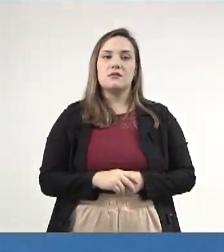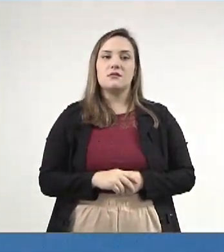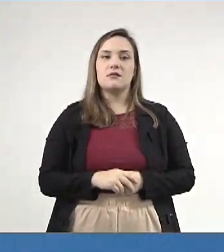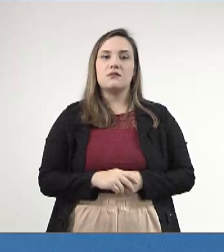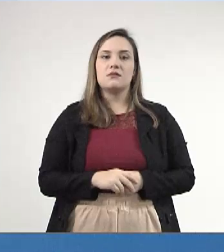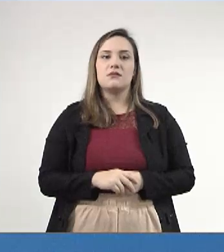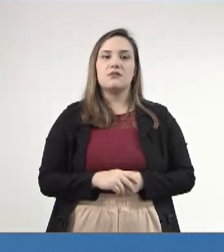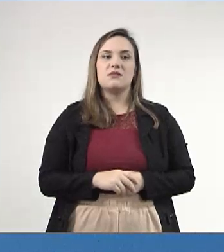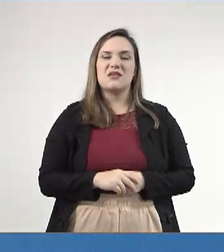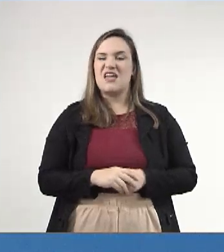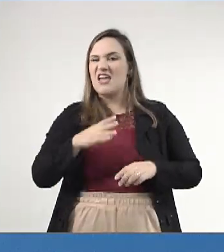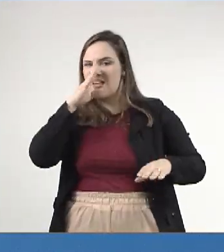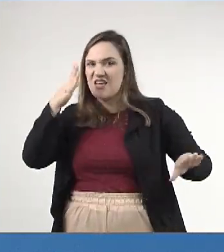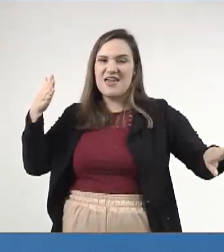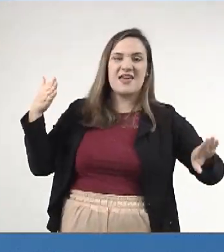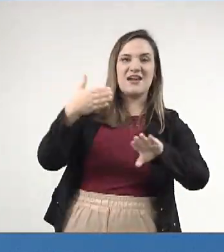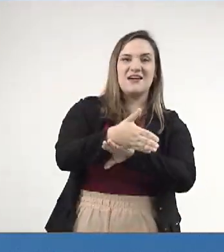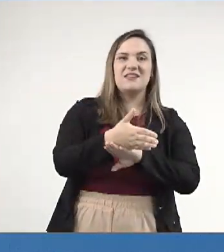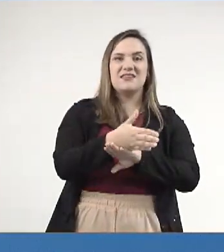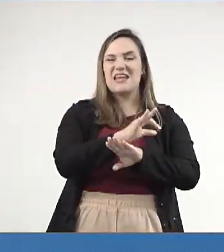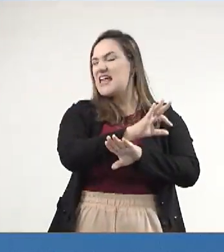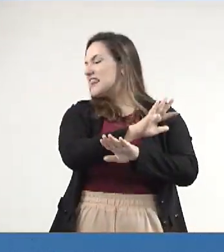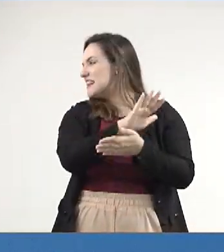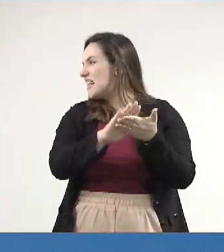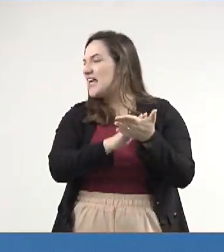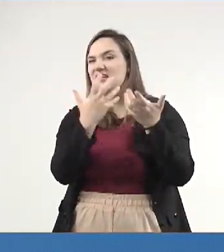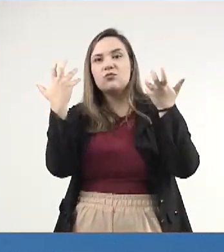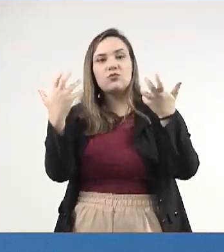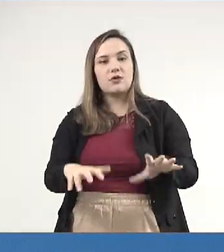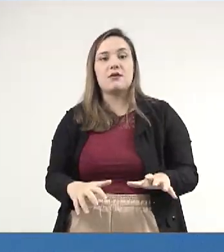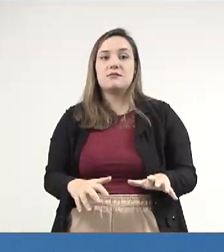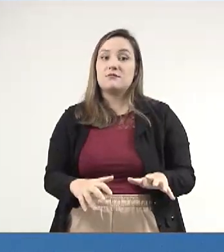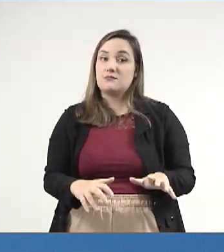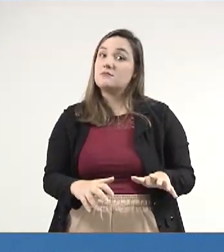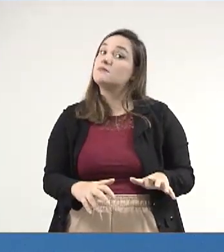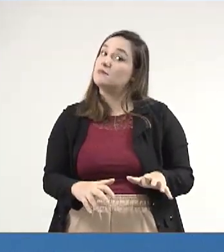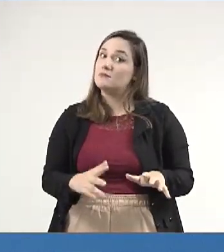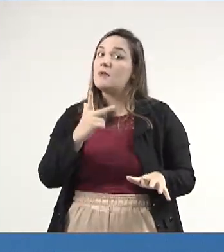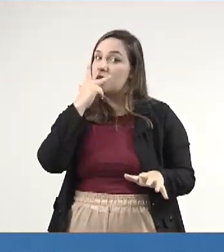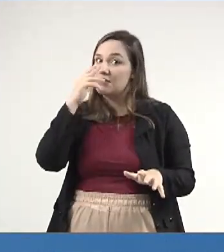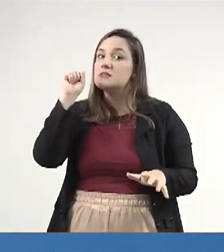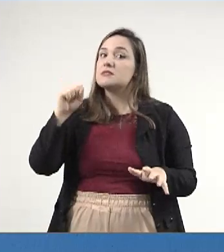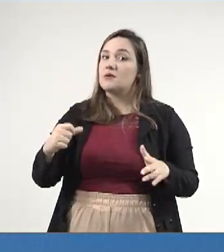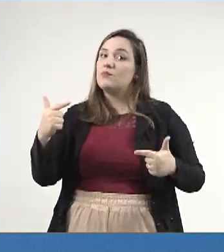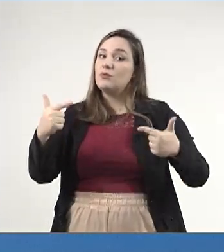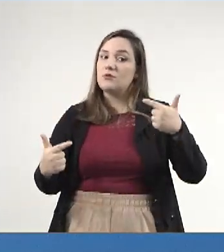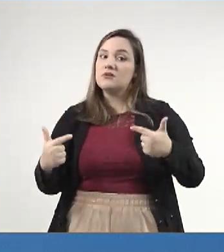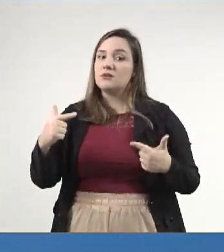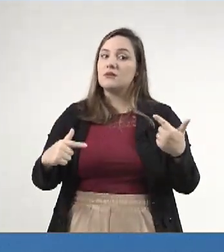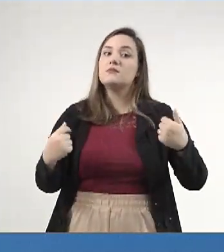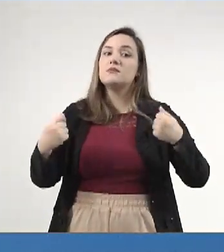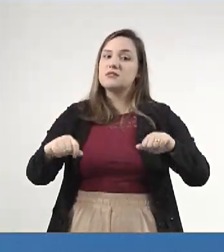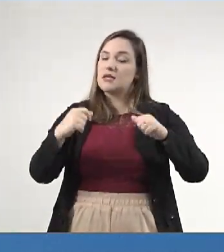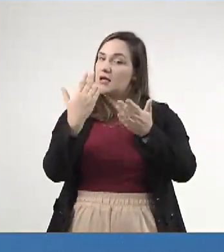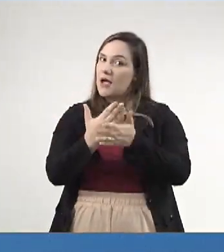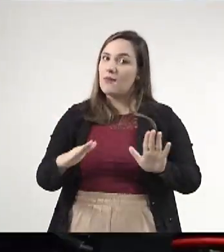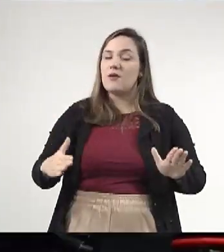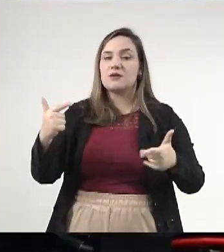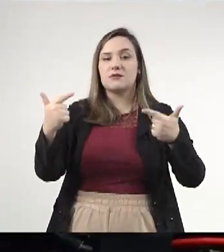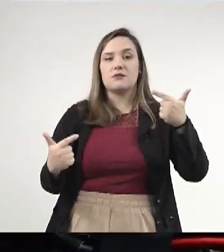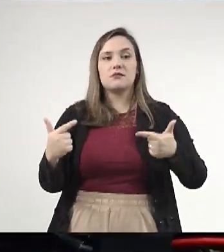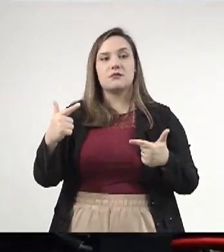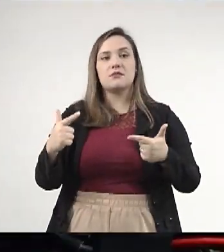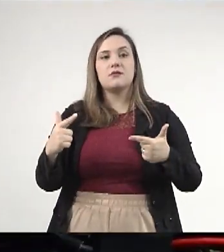quero. Portanto, esse movimento nos parece também um movimento politizado. E nós precisamos despolitizar isso para